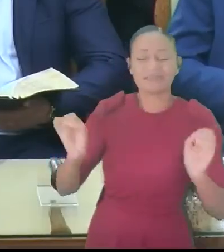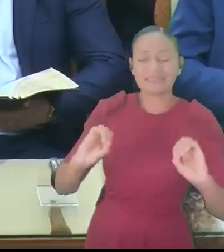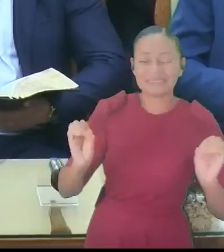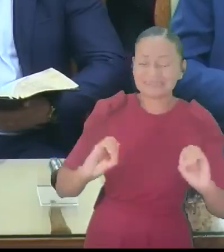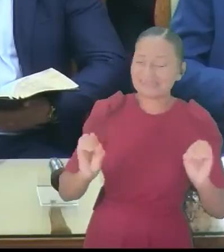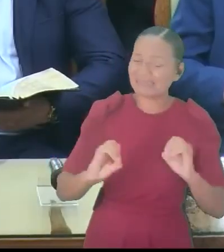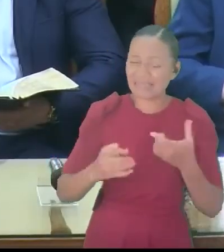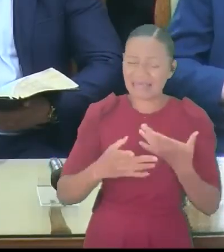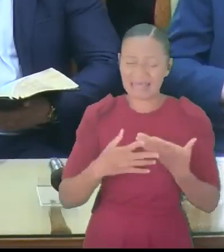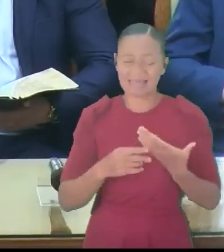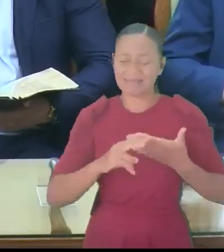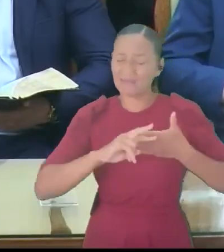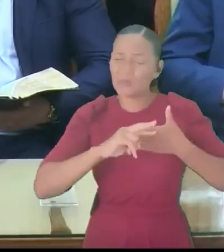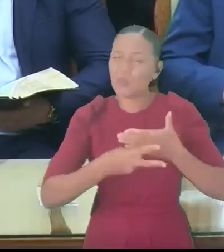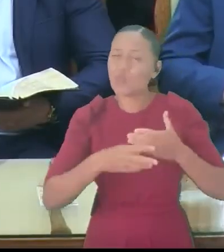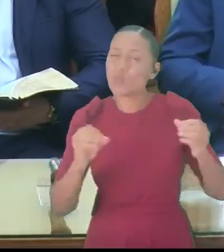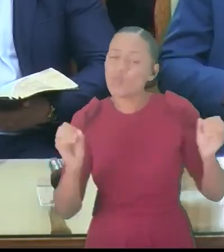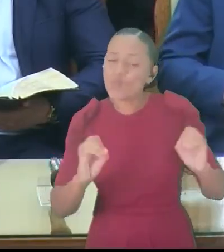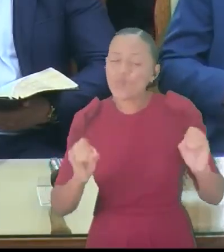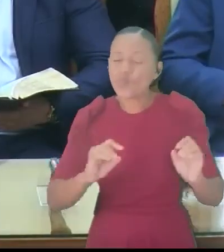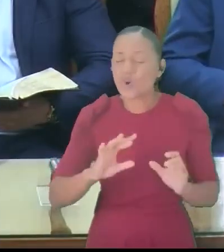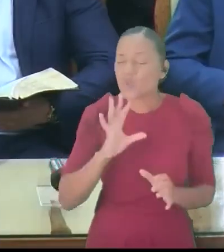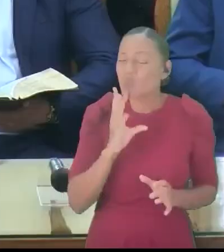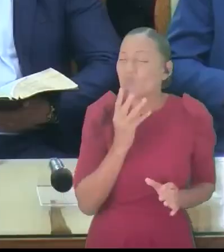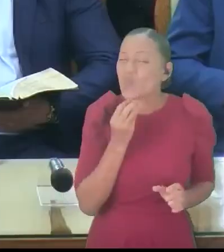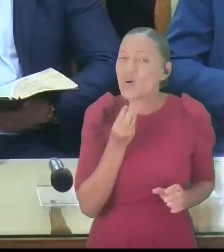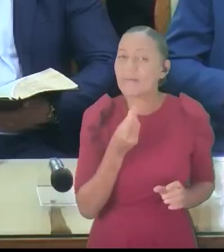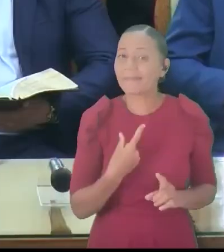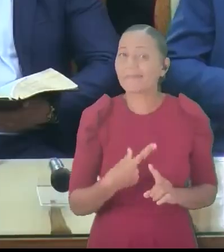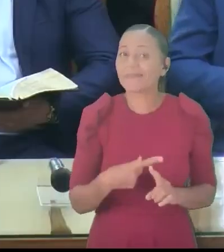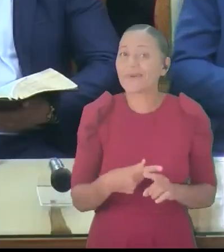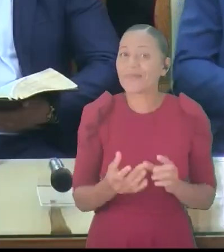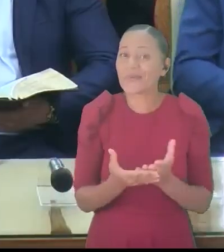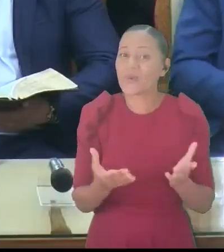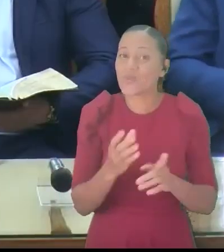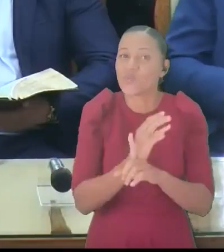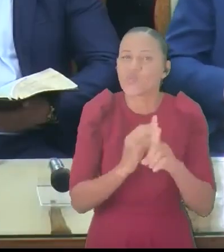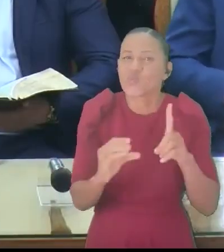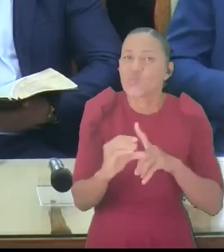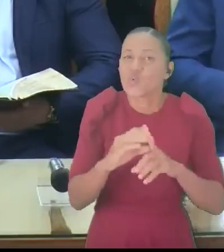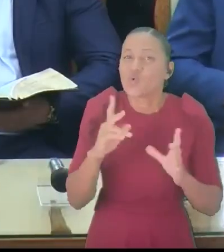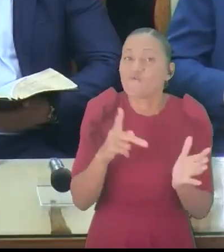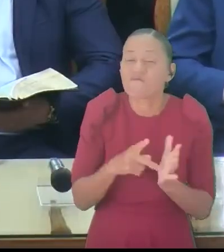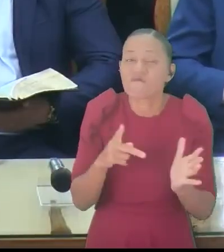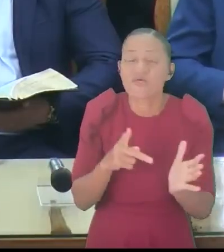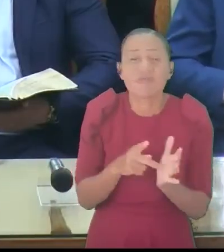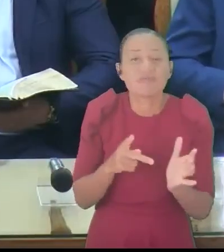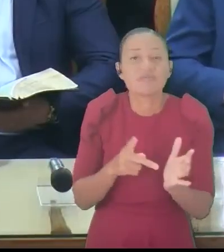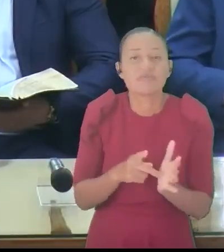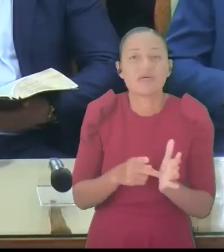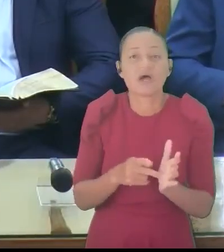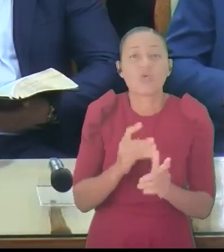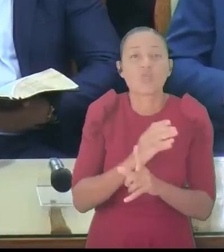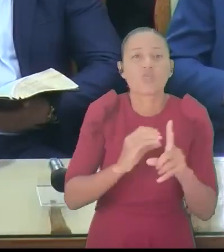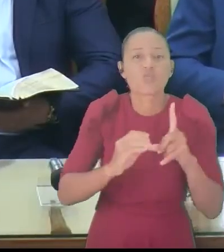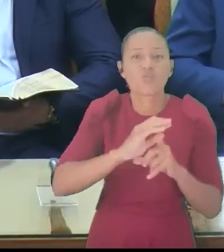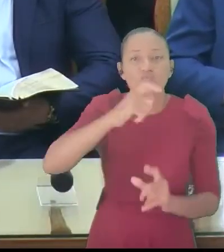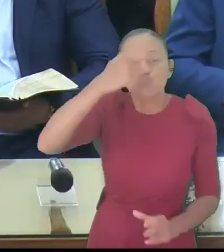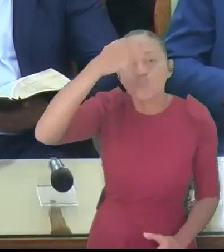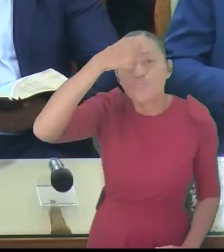fruto de conhecimento. Porque o culto verdadeiro é o culto